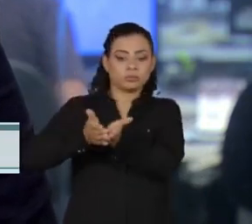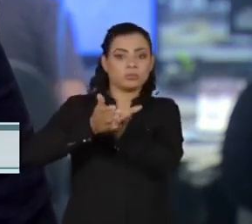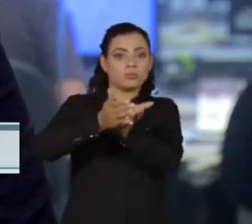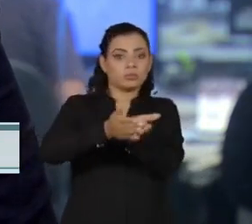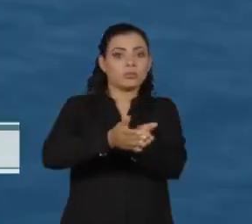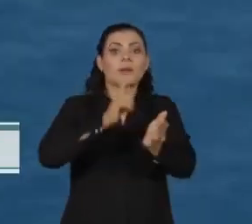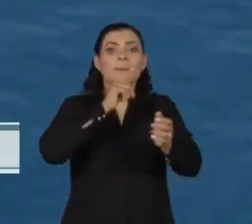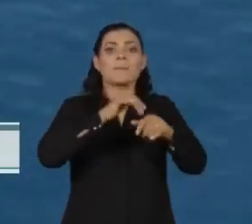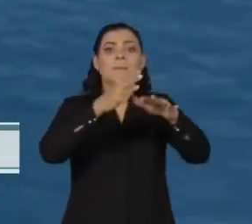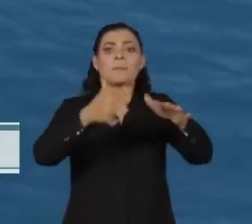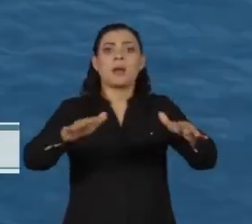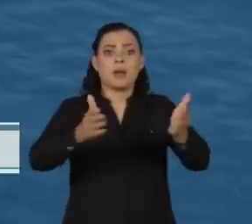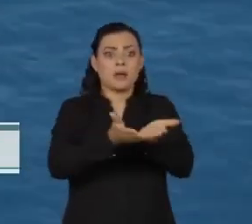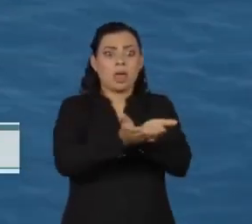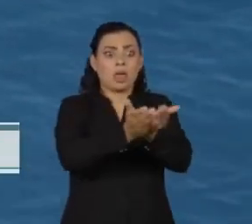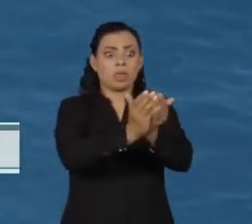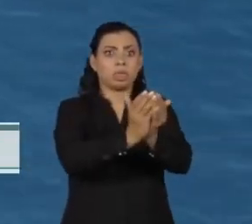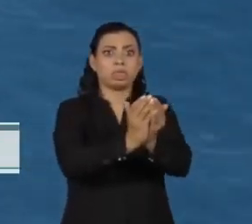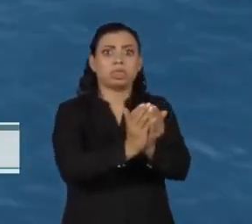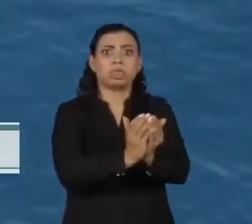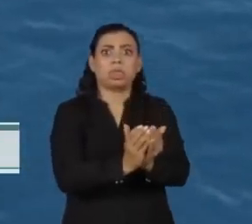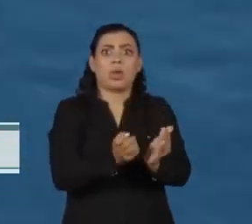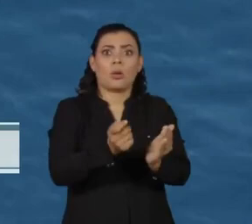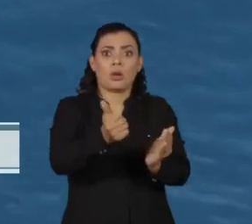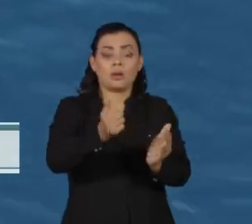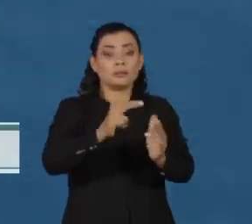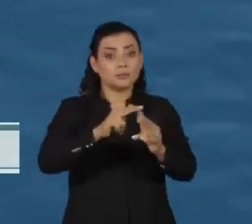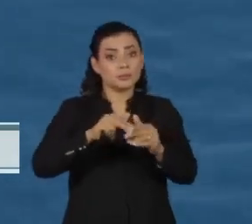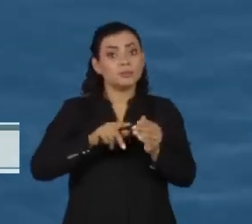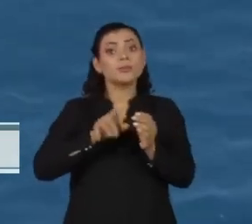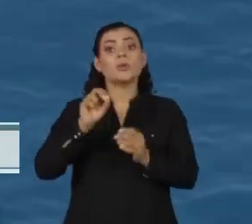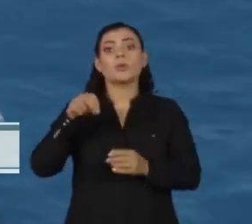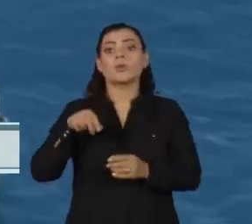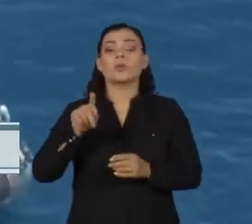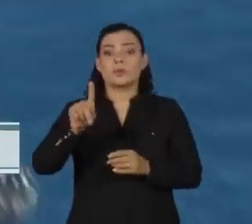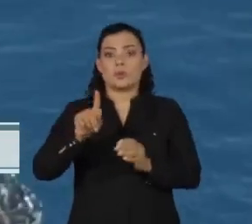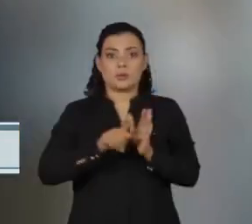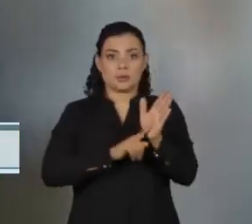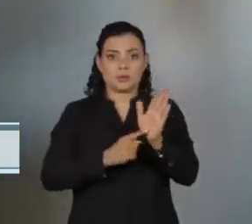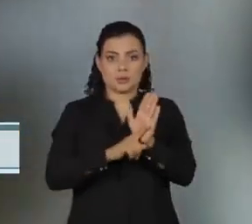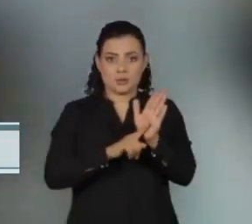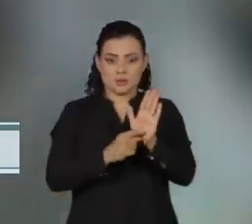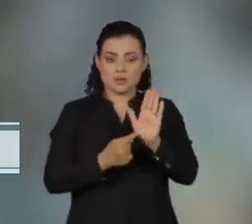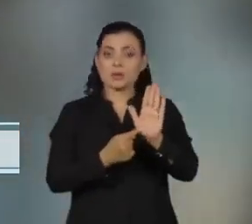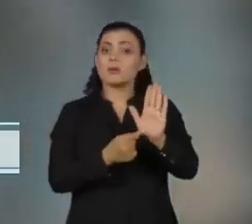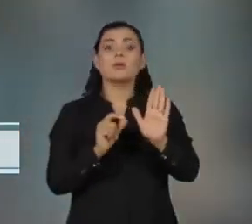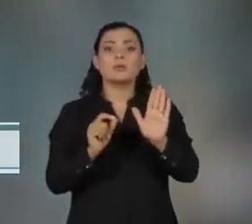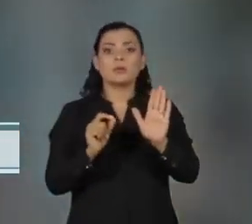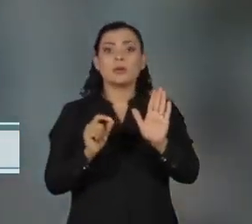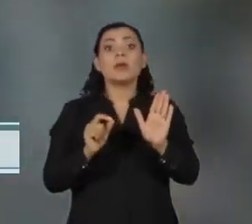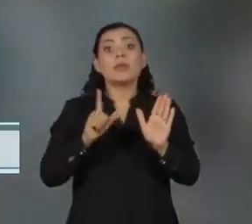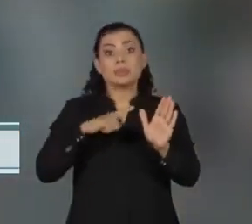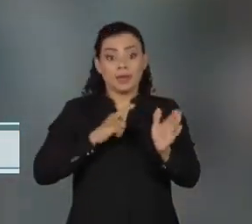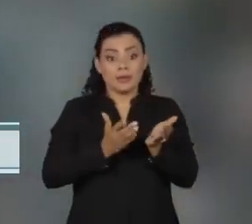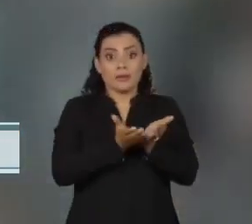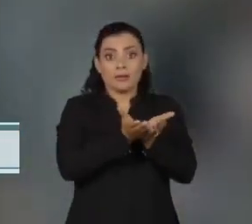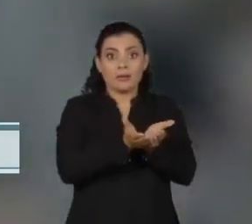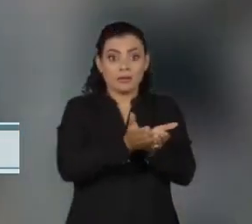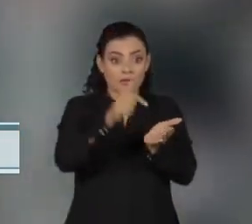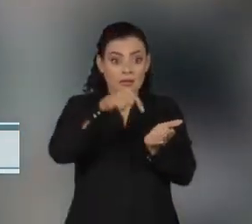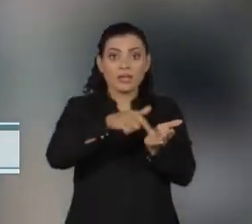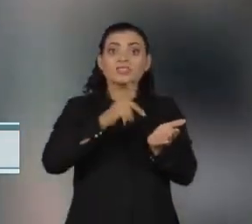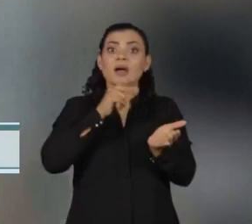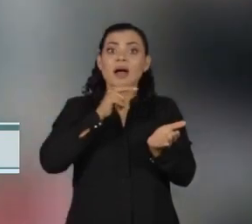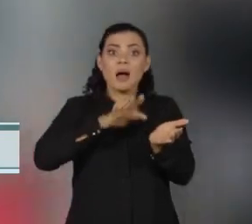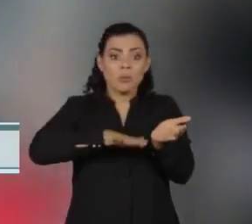afundando segundo informações da organização não governamental alemã se o hot a parte inferior da embarcação já está